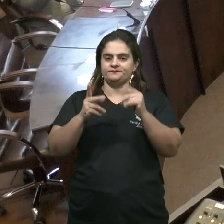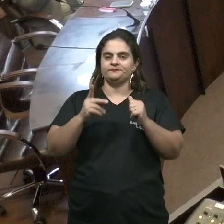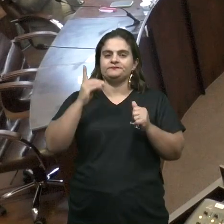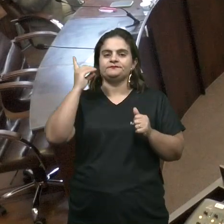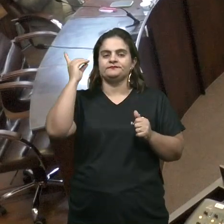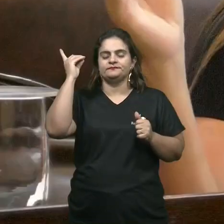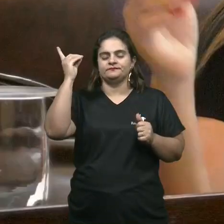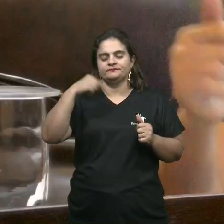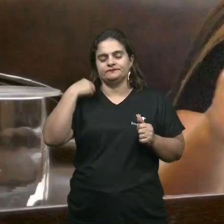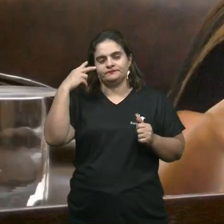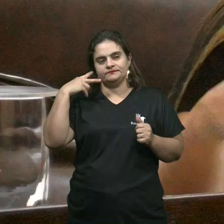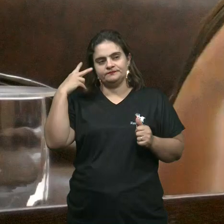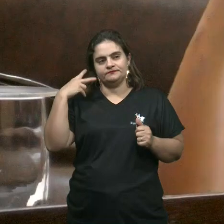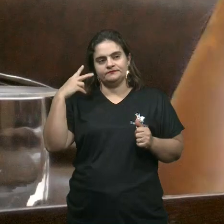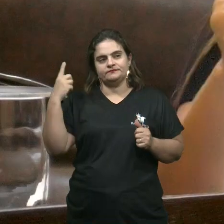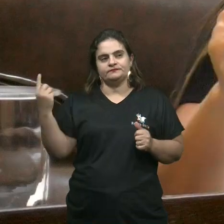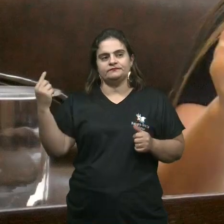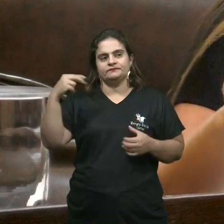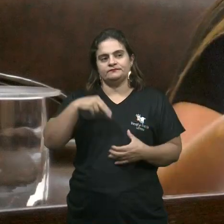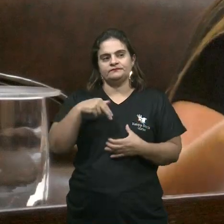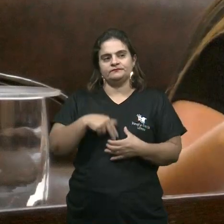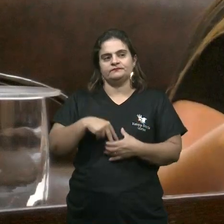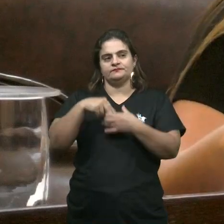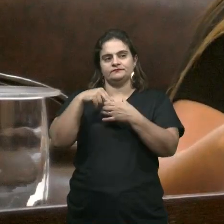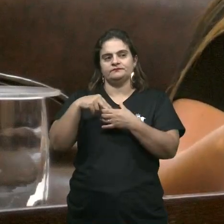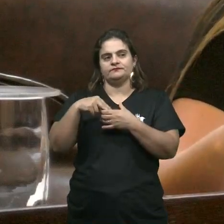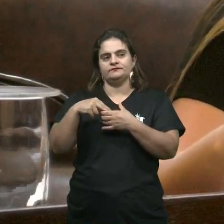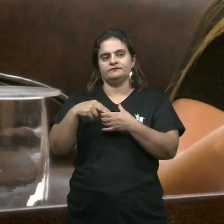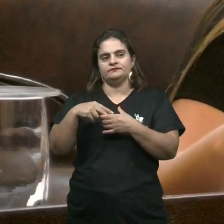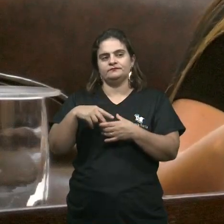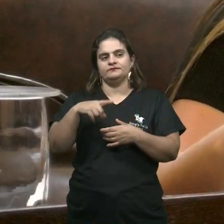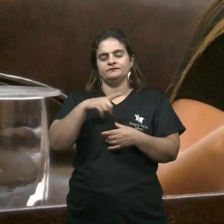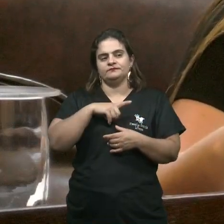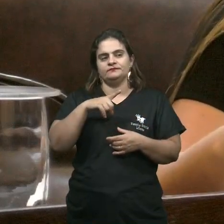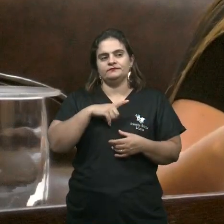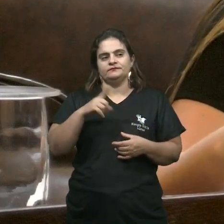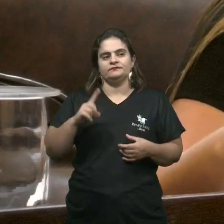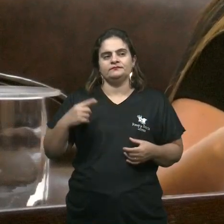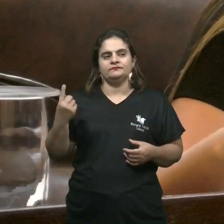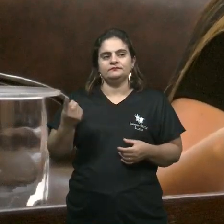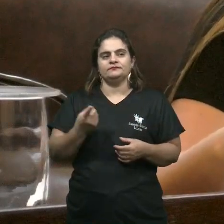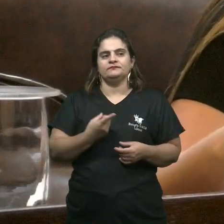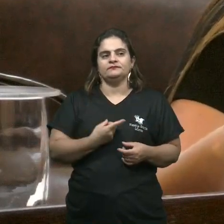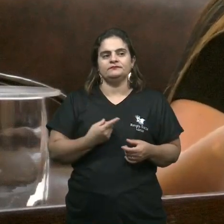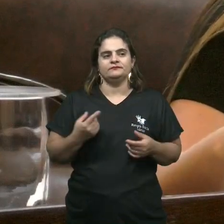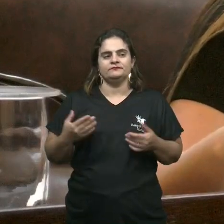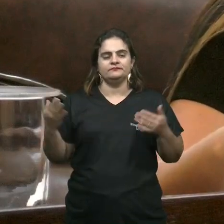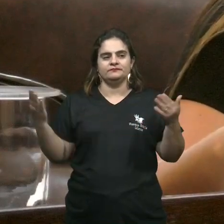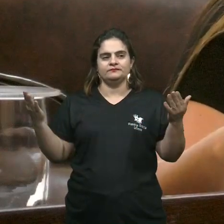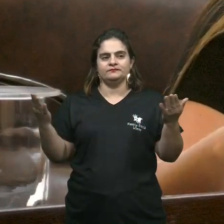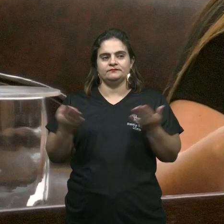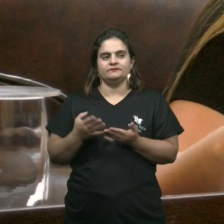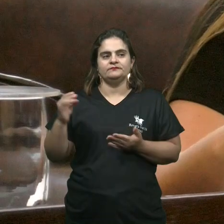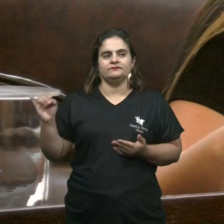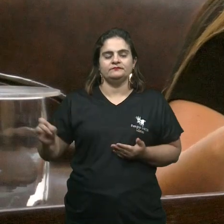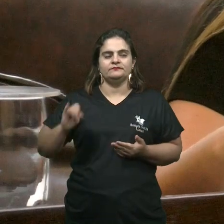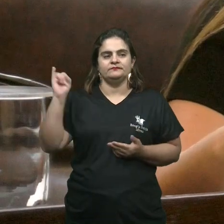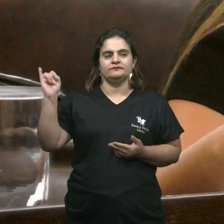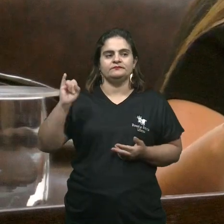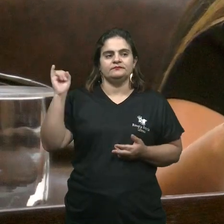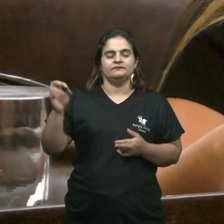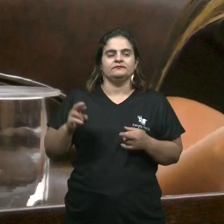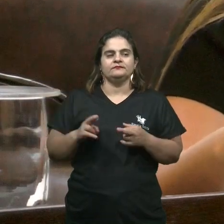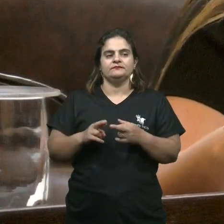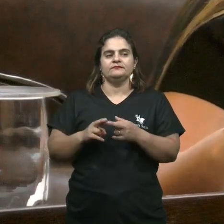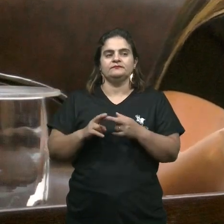se dispuseram a estar na tribuna. Tenho certeza que o senhor também fará as considerações acerca desse importante requerimento